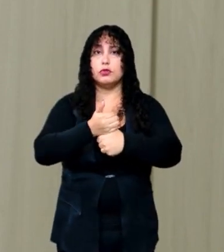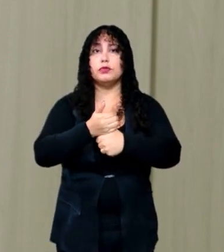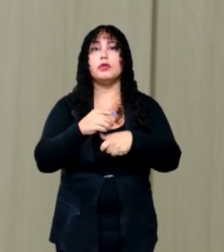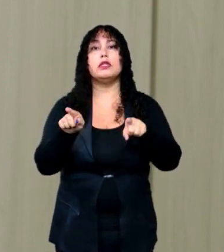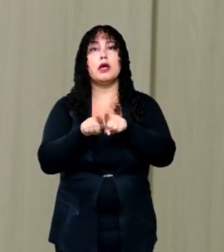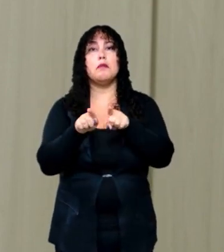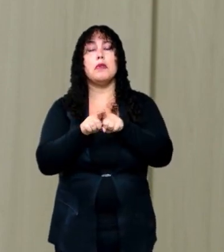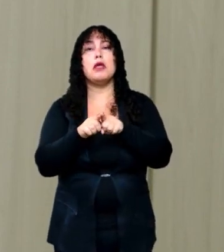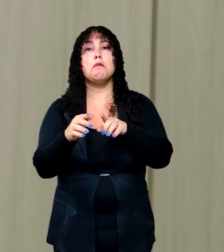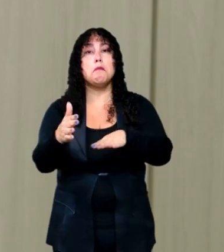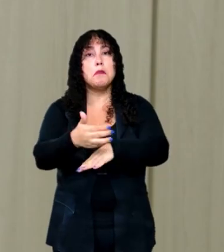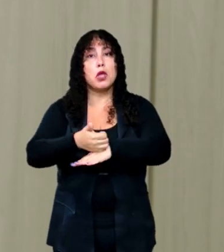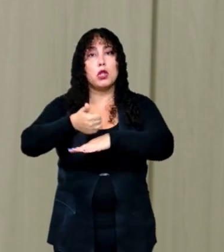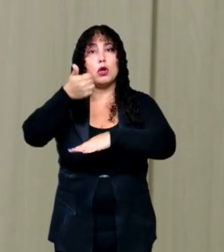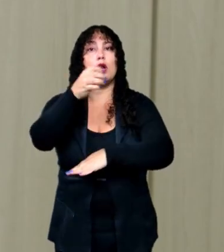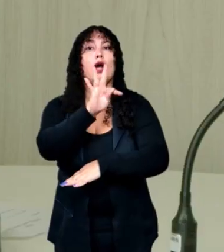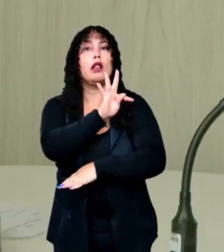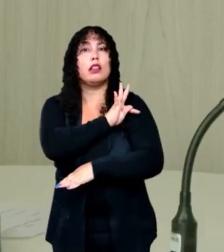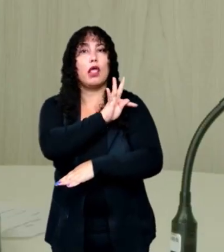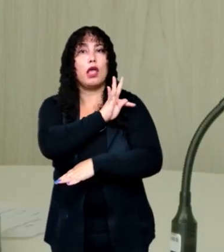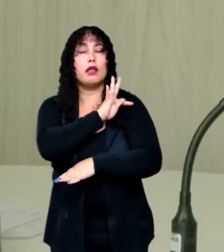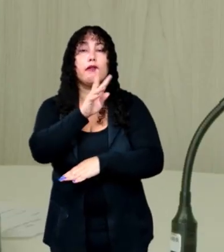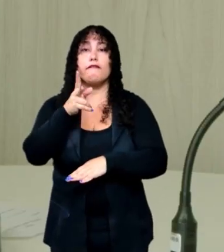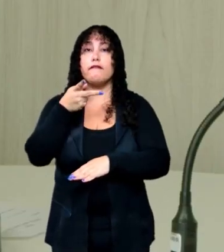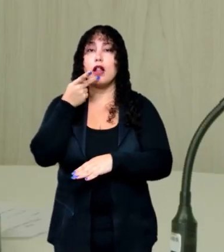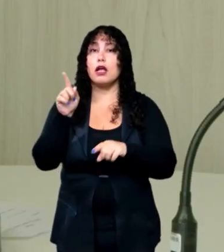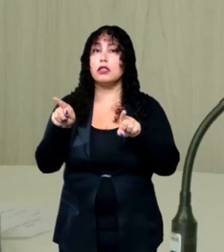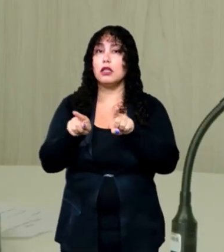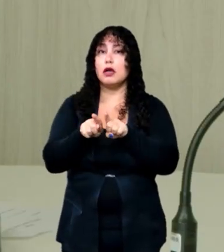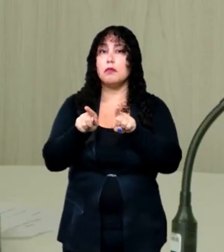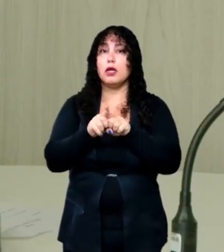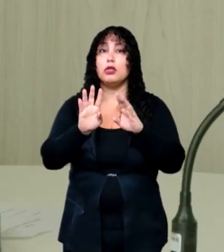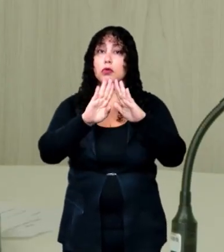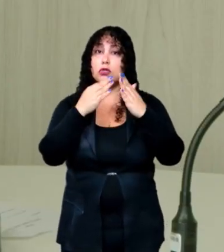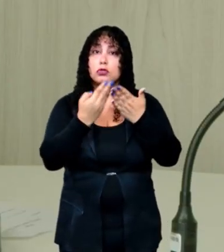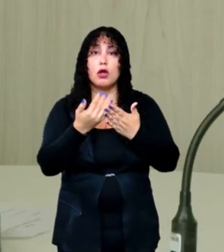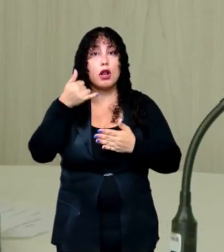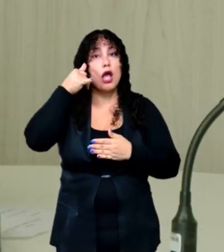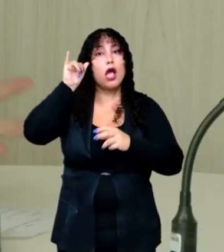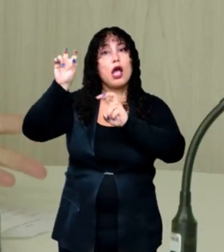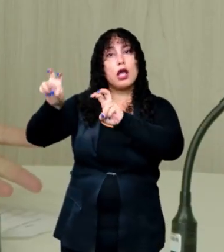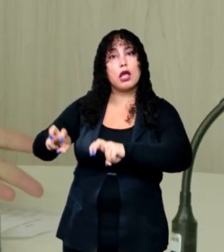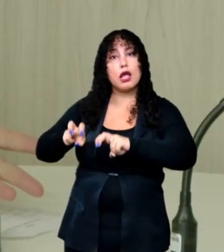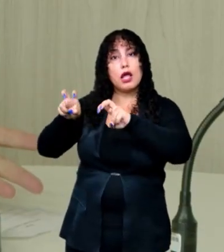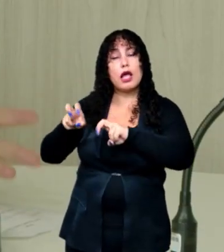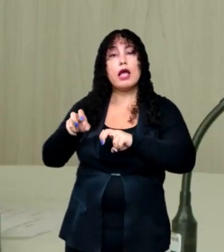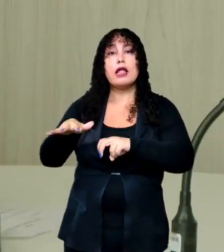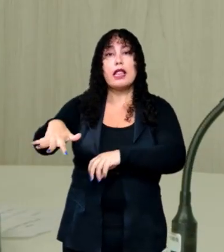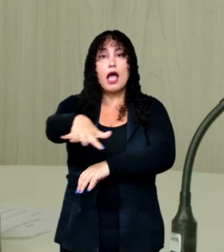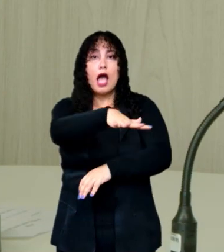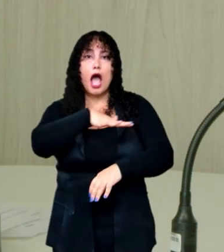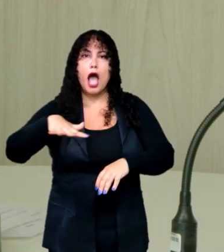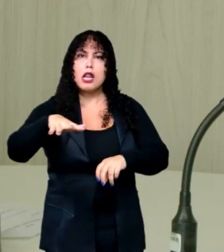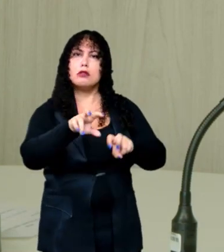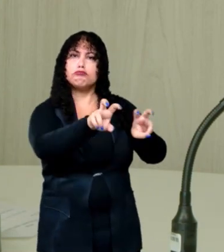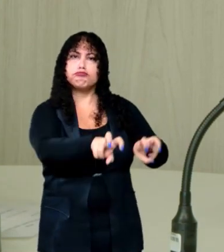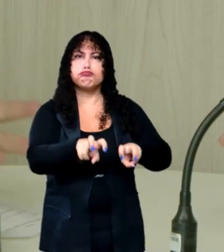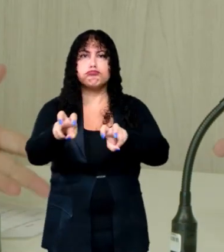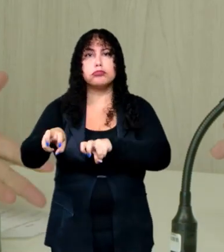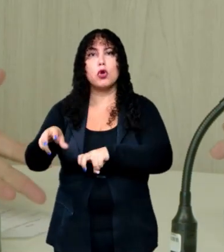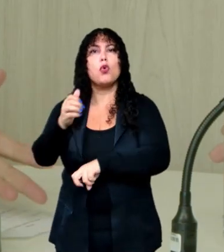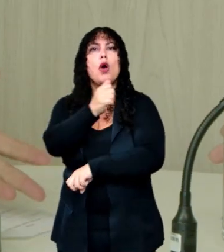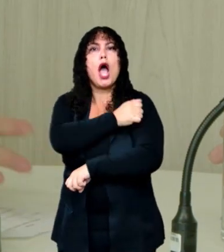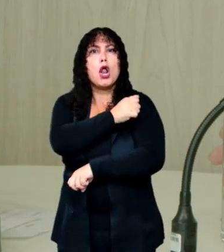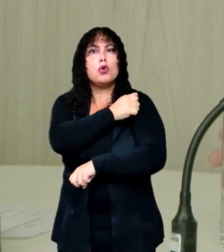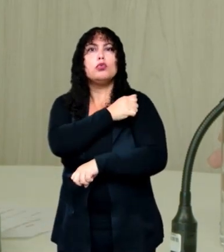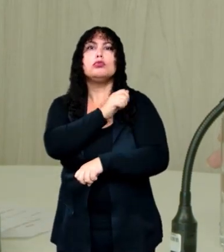o refinar a técnica. E nós estamos falando de um colégio agrícola, a realidade da agropecuária, e esses estudantes